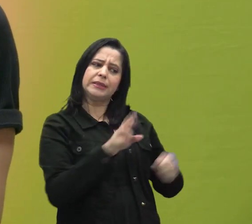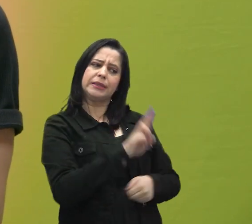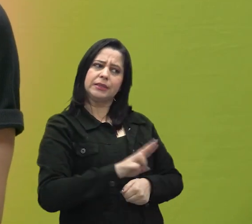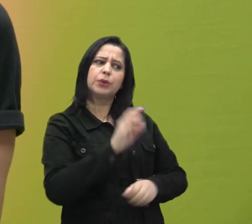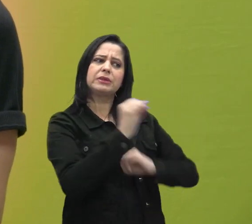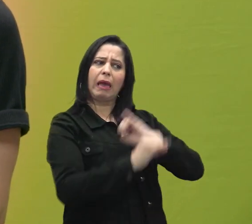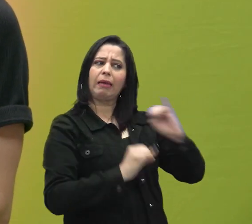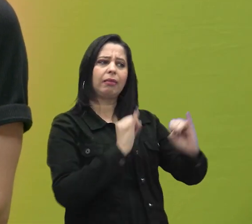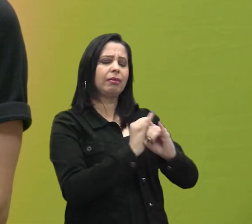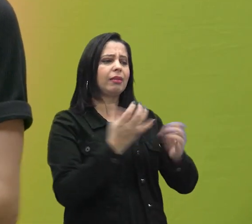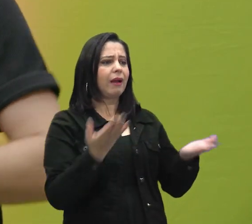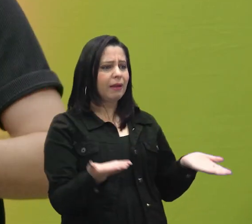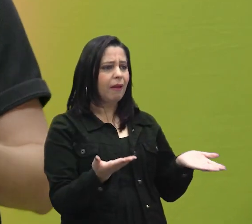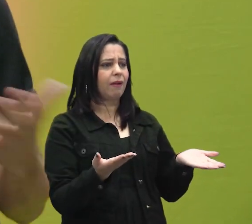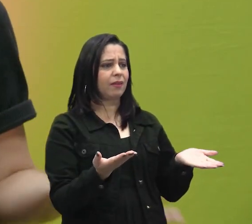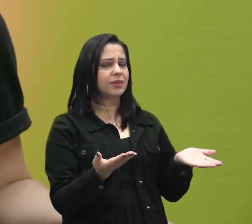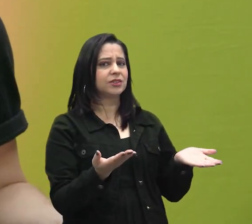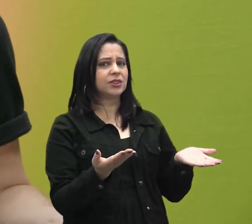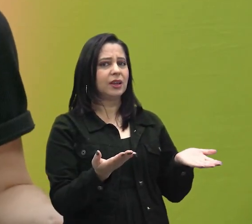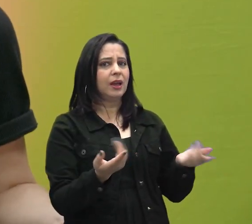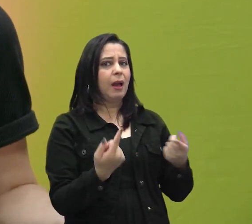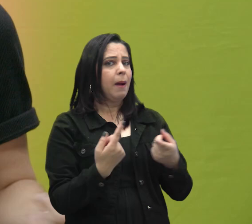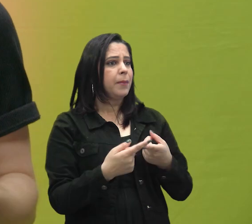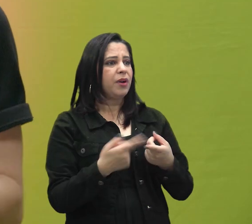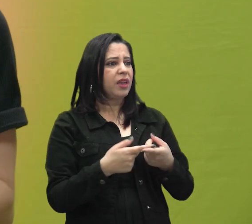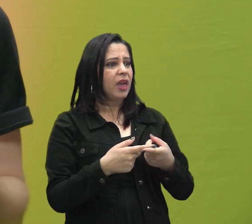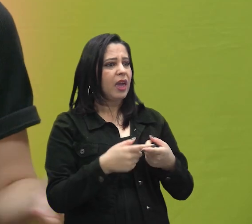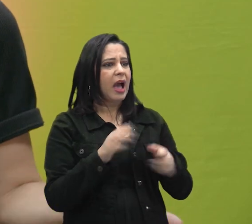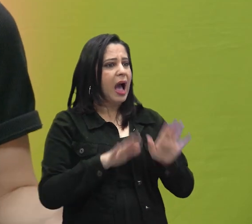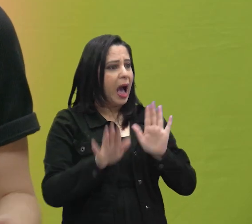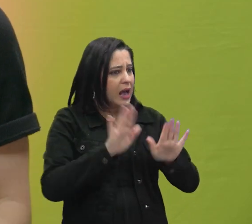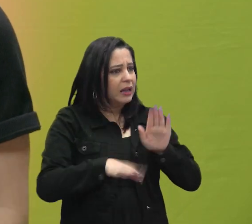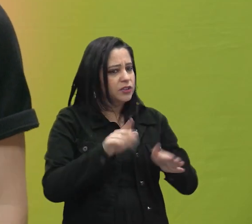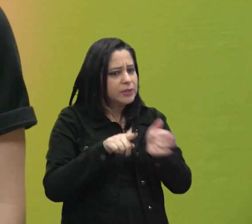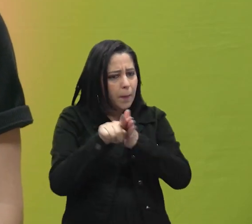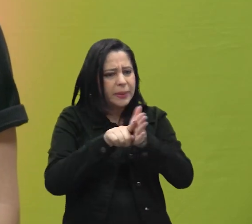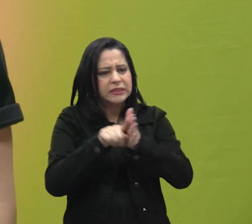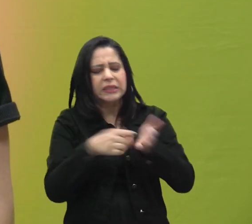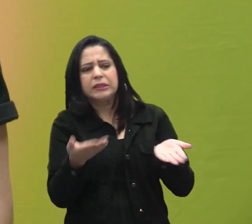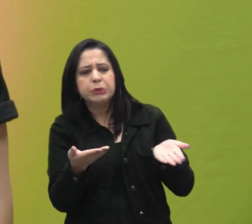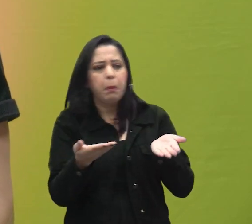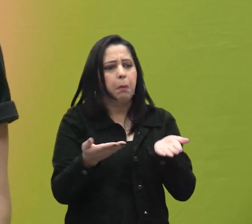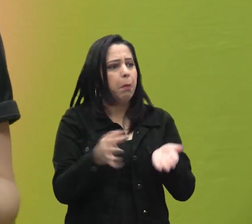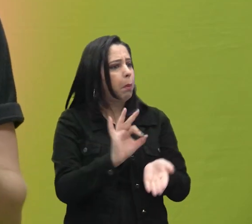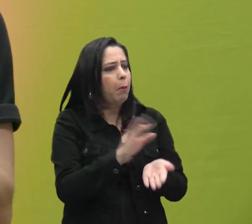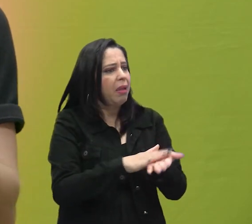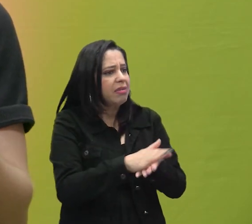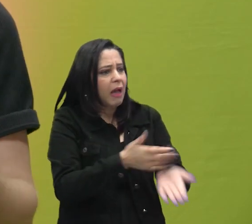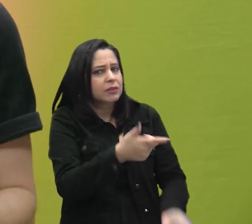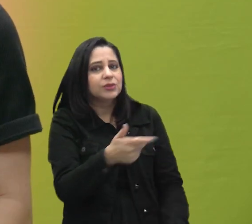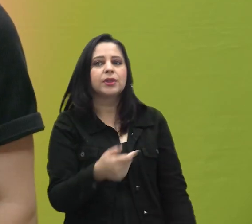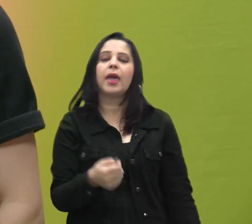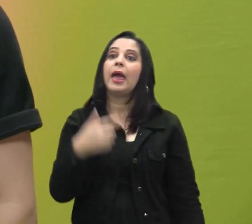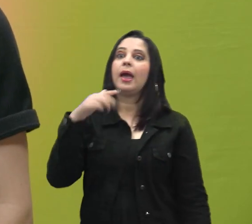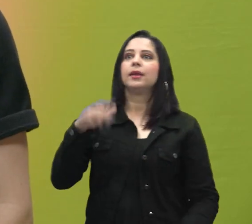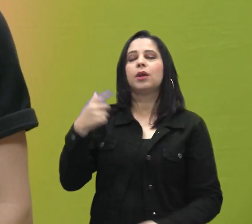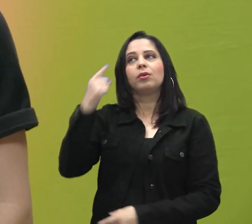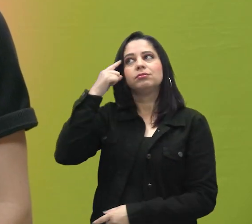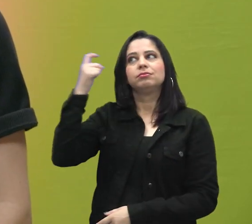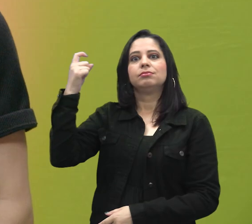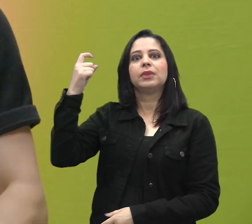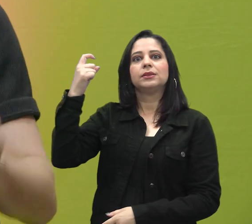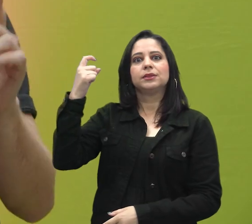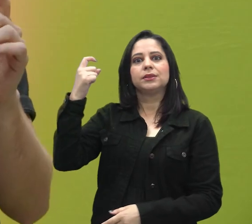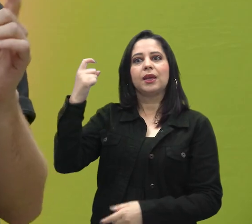gente tenta te vender como humor que todo mundo já sabe que você faz, mas na hora que a gente vai ver, na internet não tem nada. Aí foi aí que eu comecei a brincar com